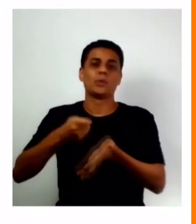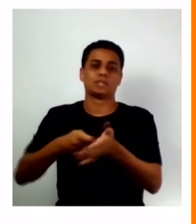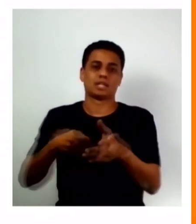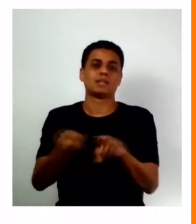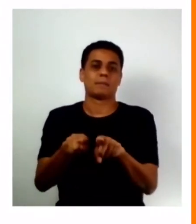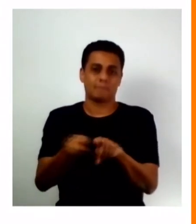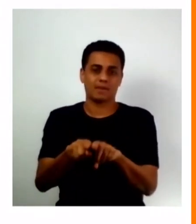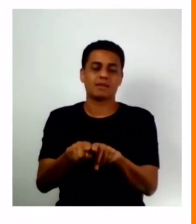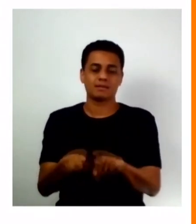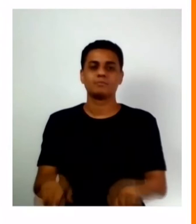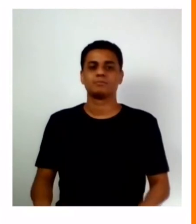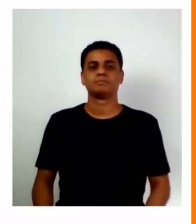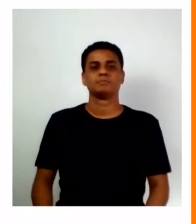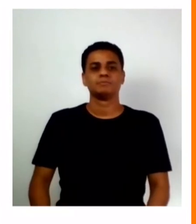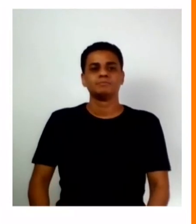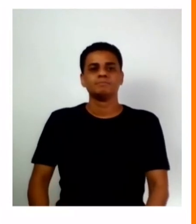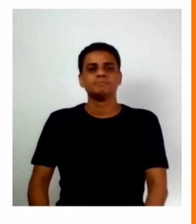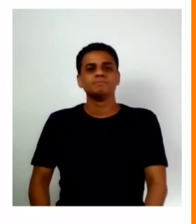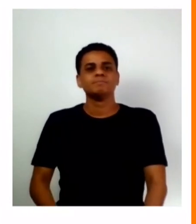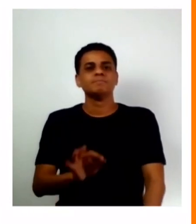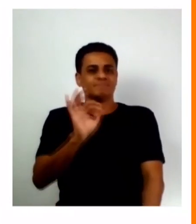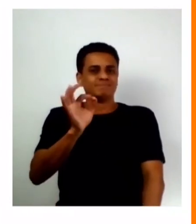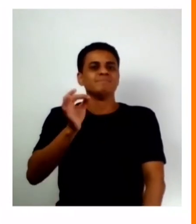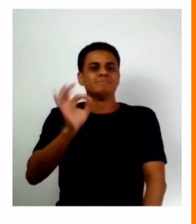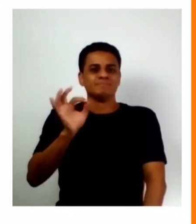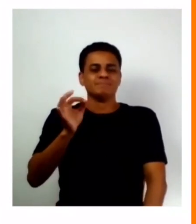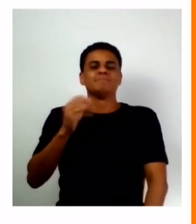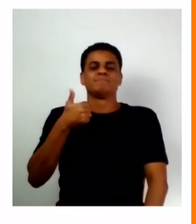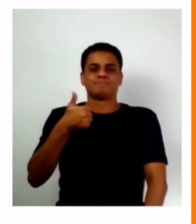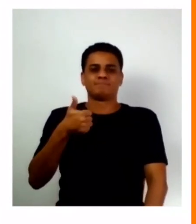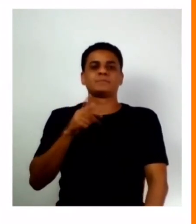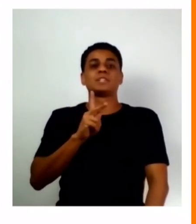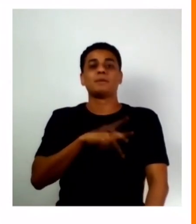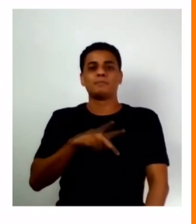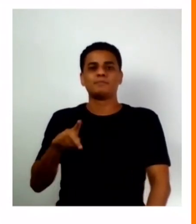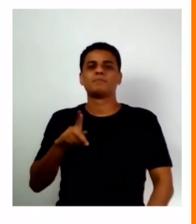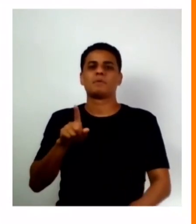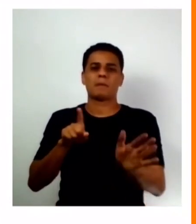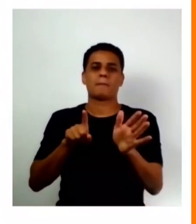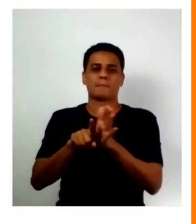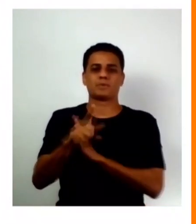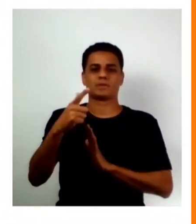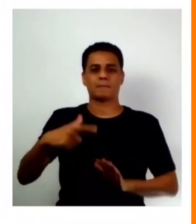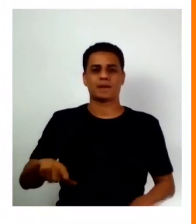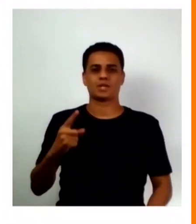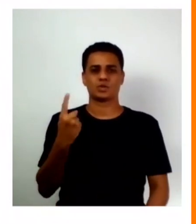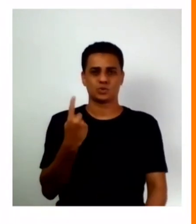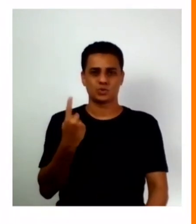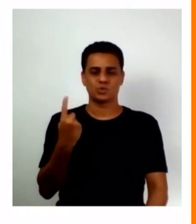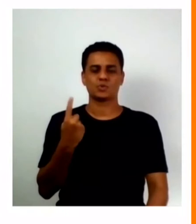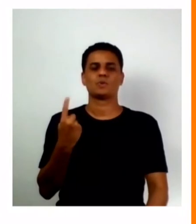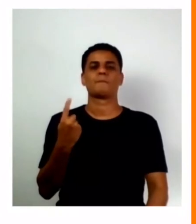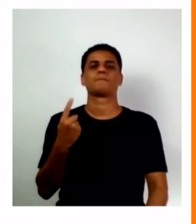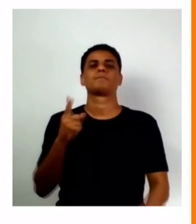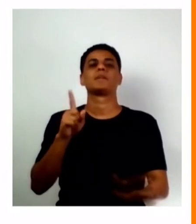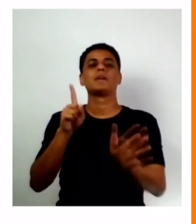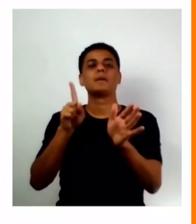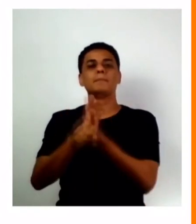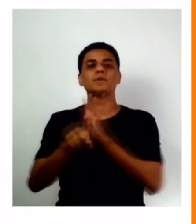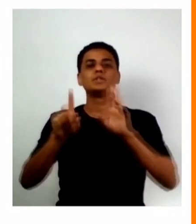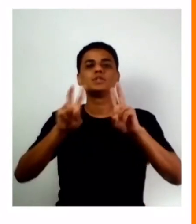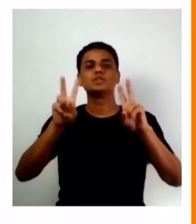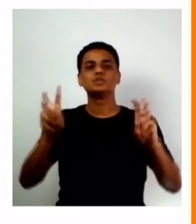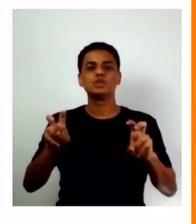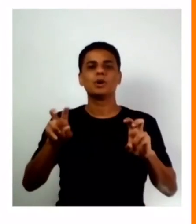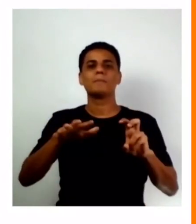Sim, sim. Professor, vou encaminhar mais uma aqui. Essa é sobre formação